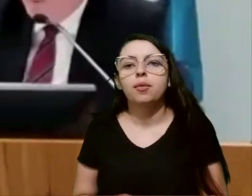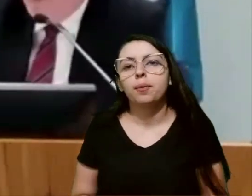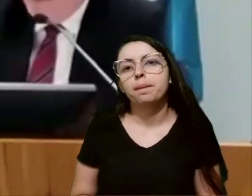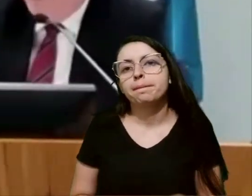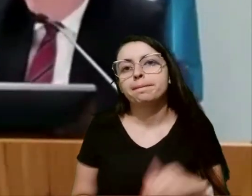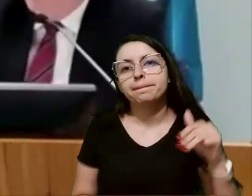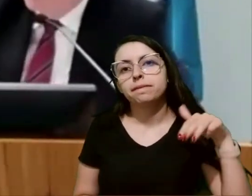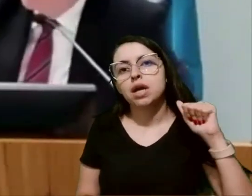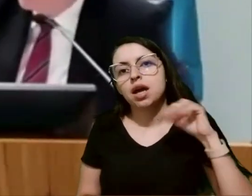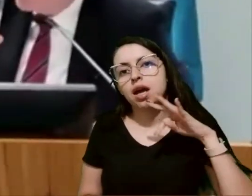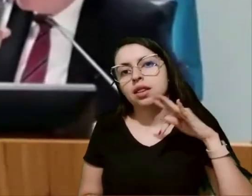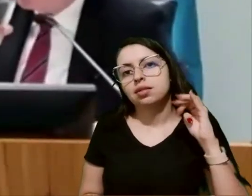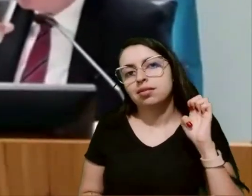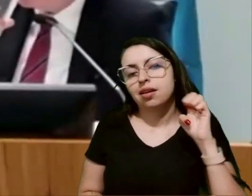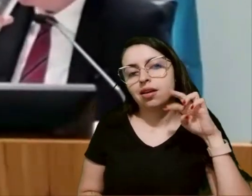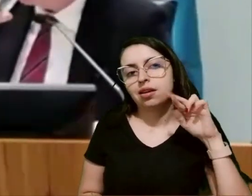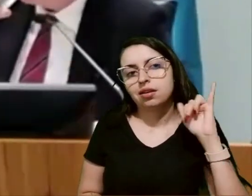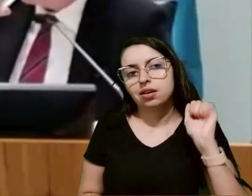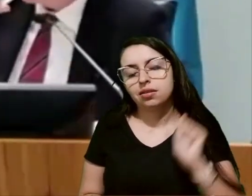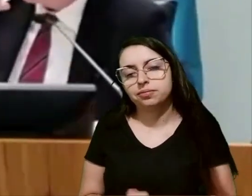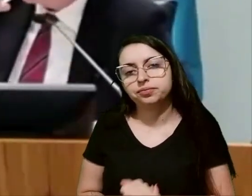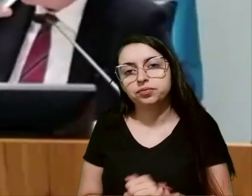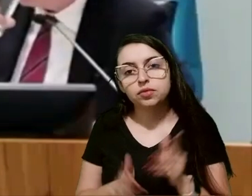continuo nesse campo,